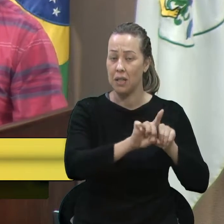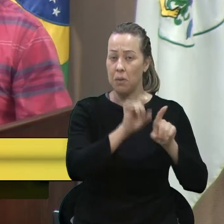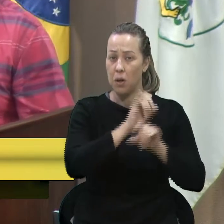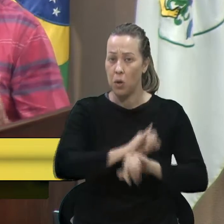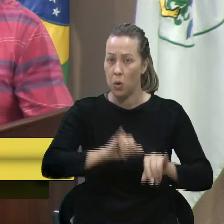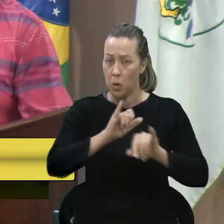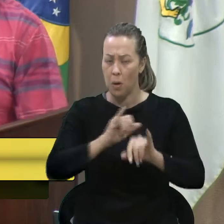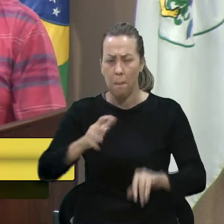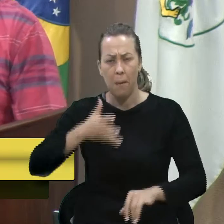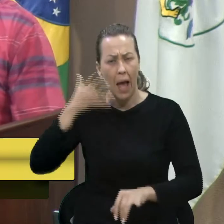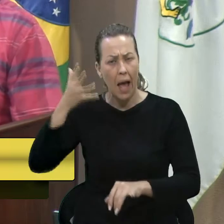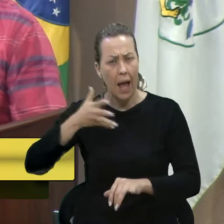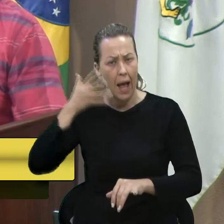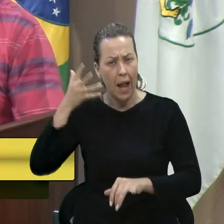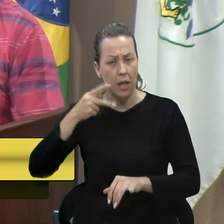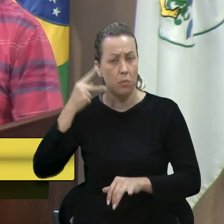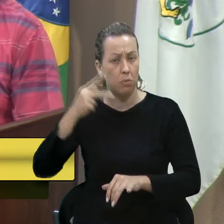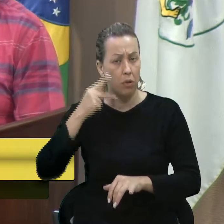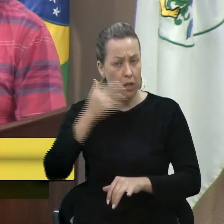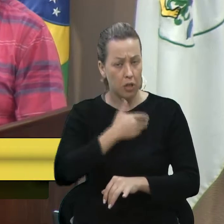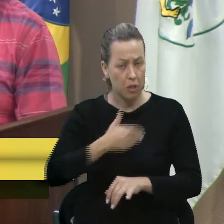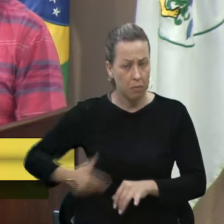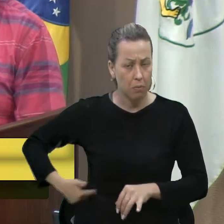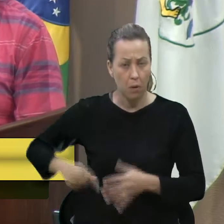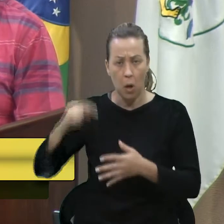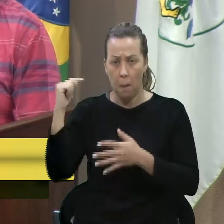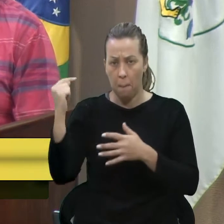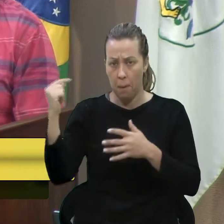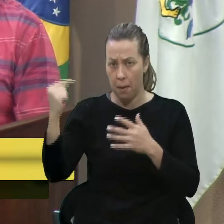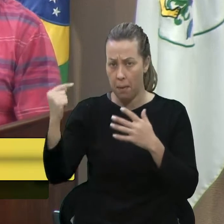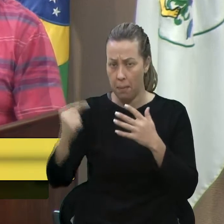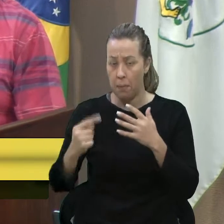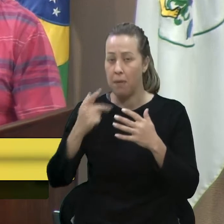de palestras, de políticas públicas, isso é importante,